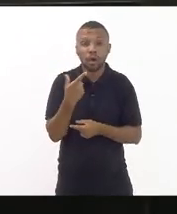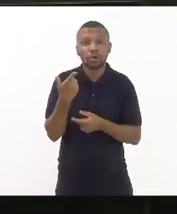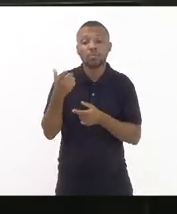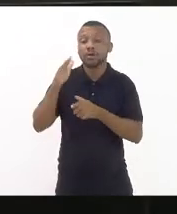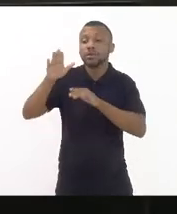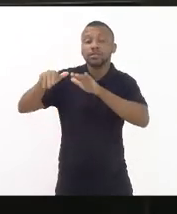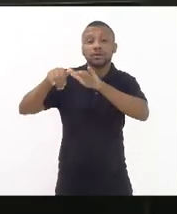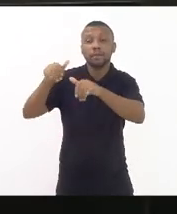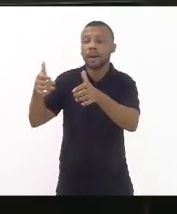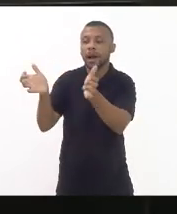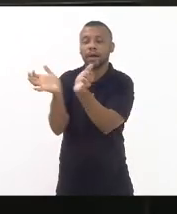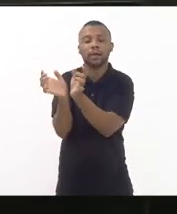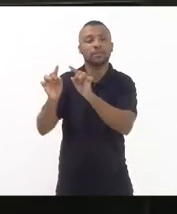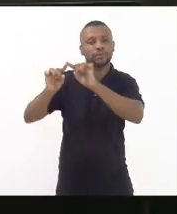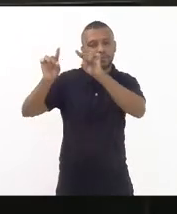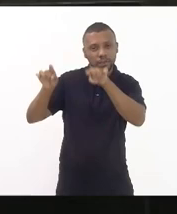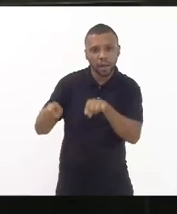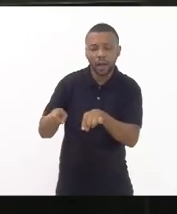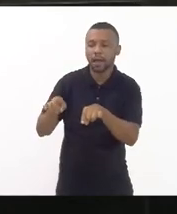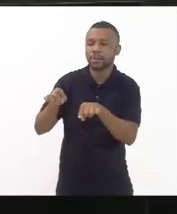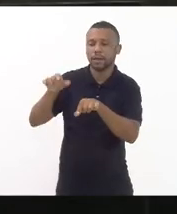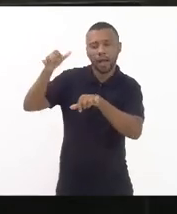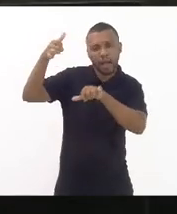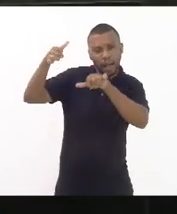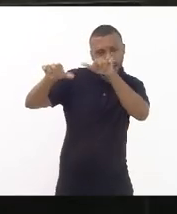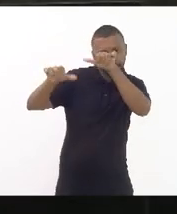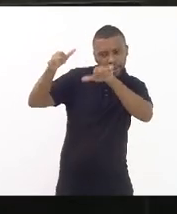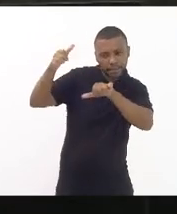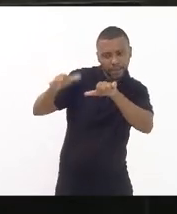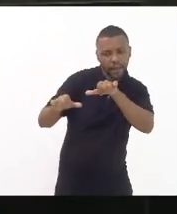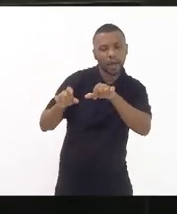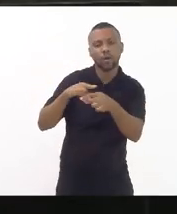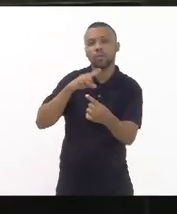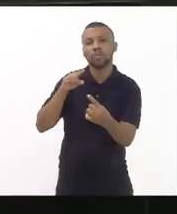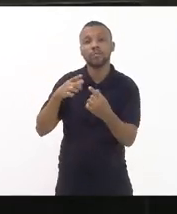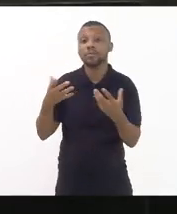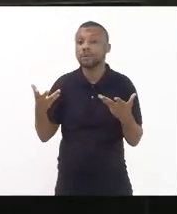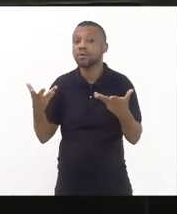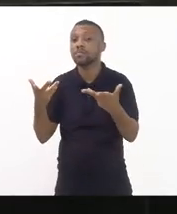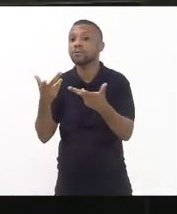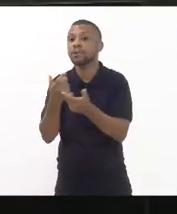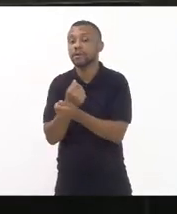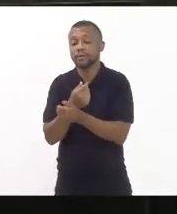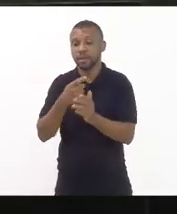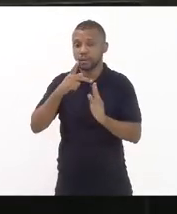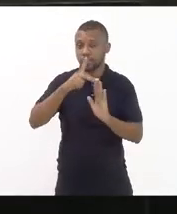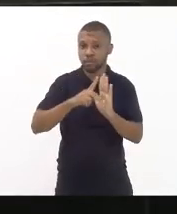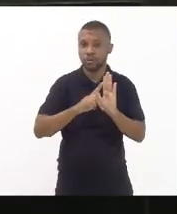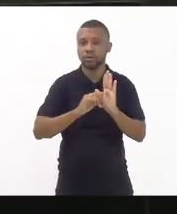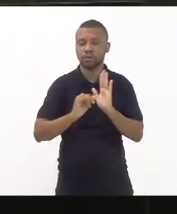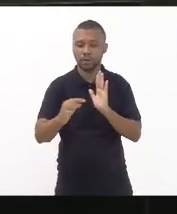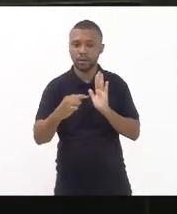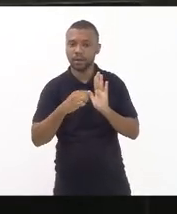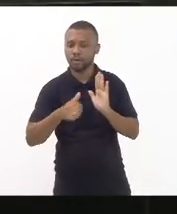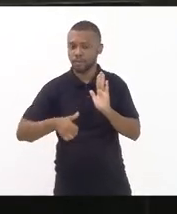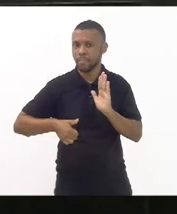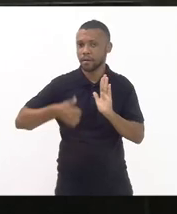sem que a gente pudesse fazer uma análise que pudesse qualificar esse projeto, mas, acima de